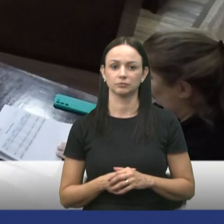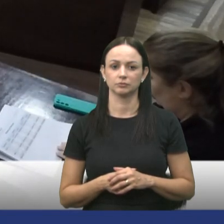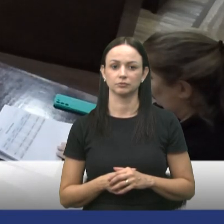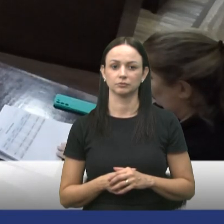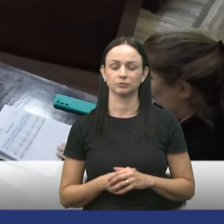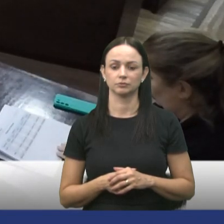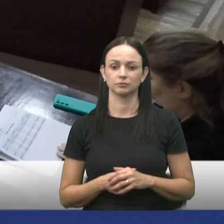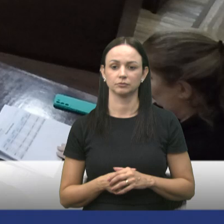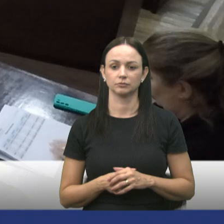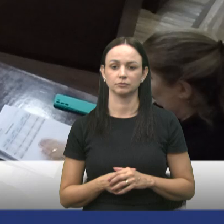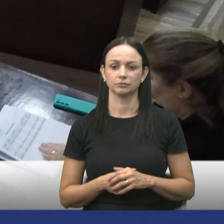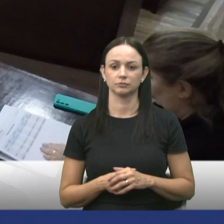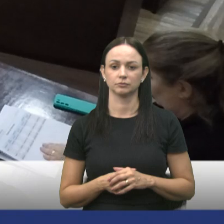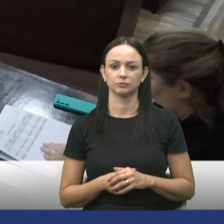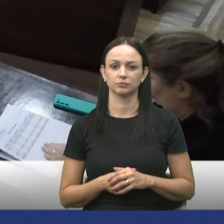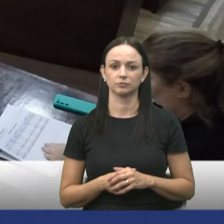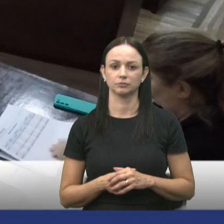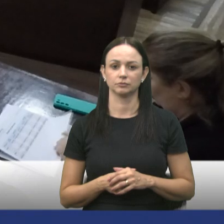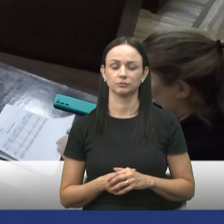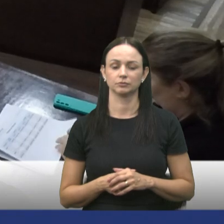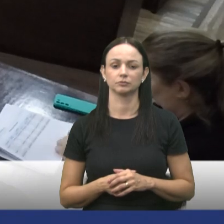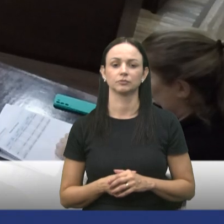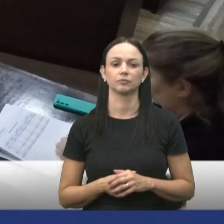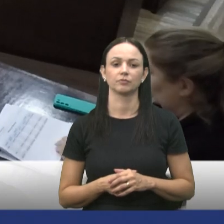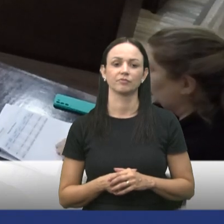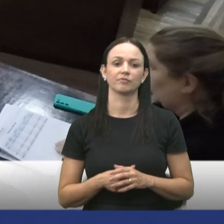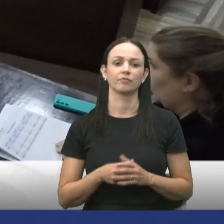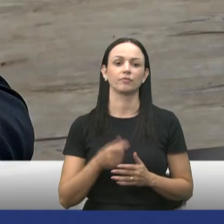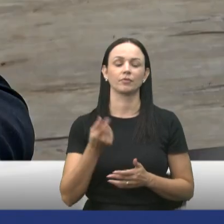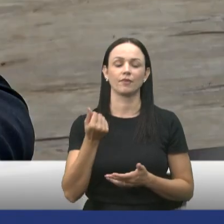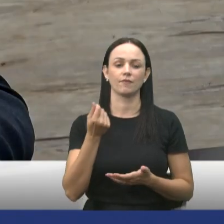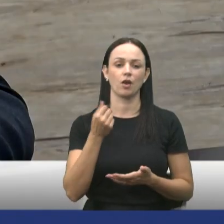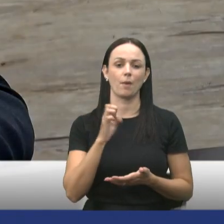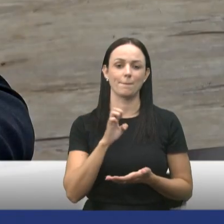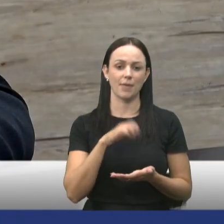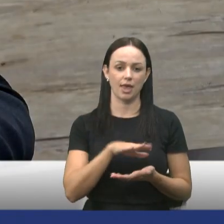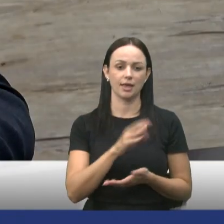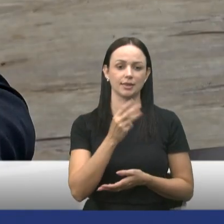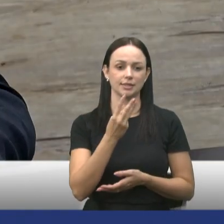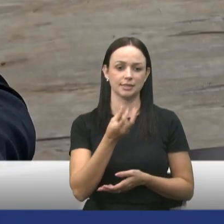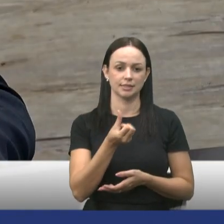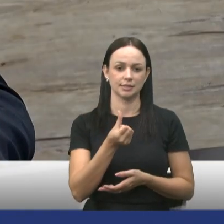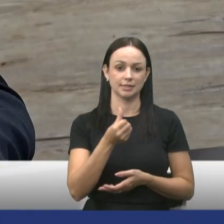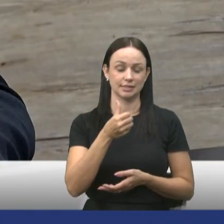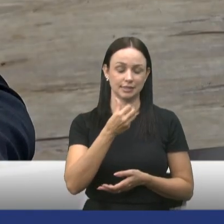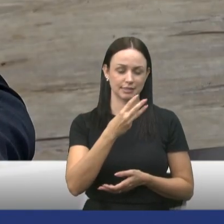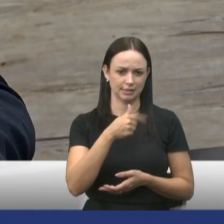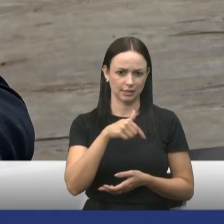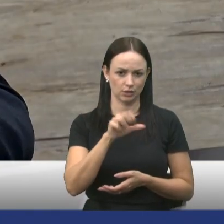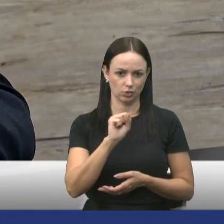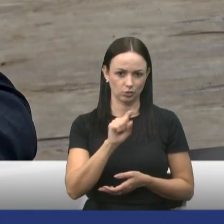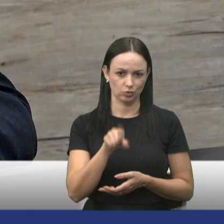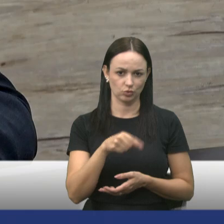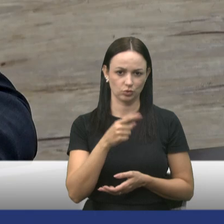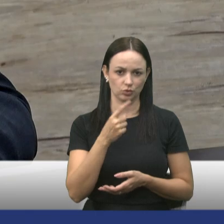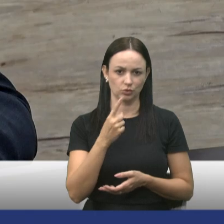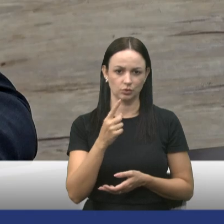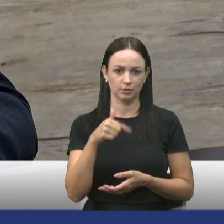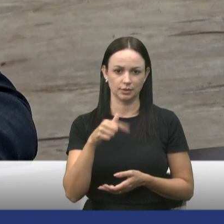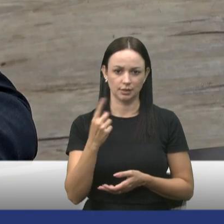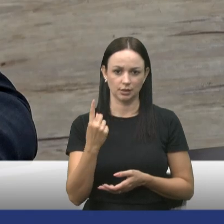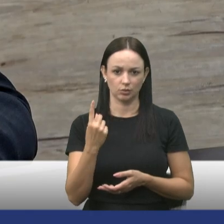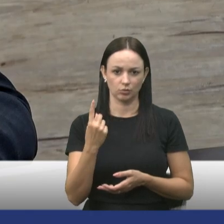Né? Se empenha-se 378 Só. e liquida 171,